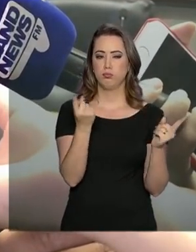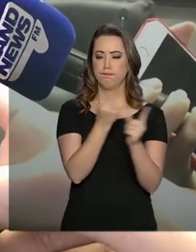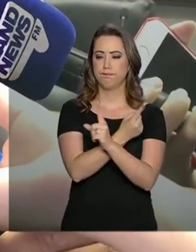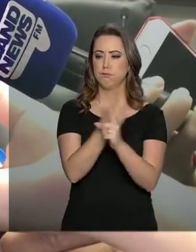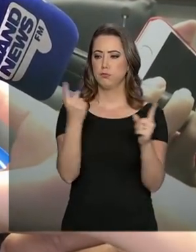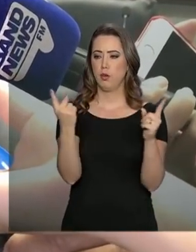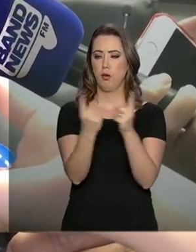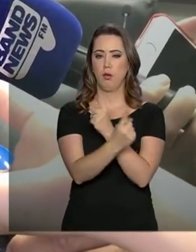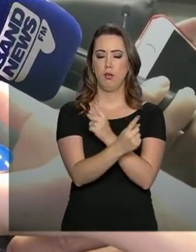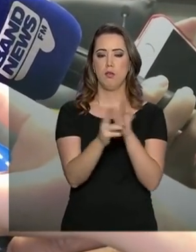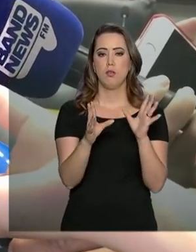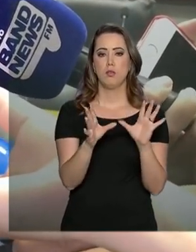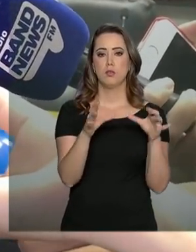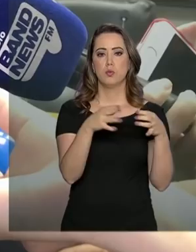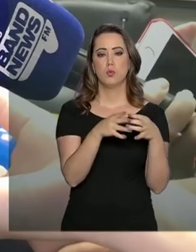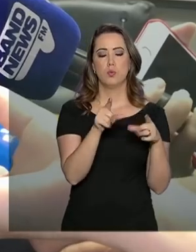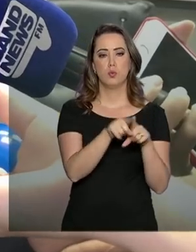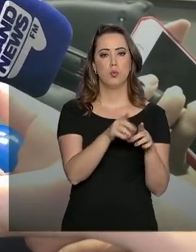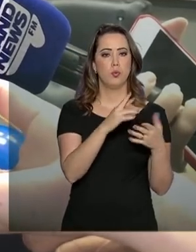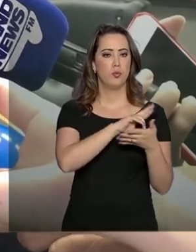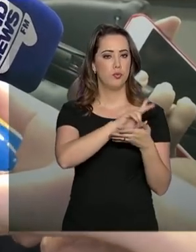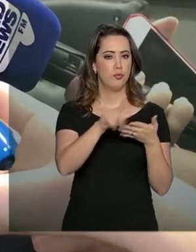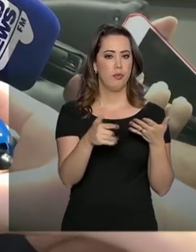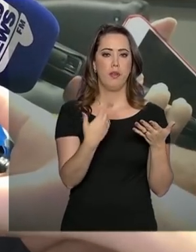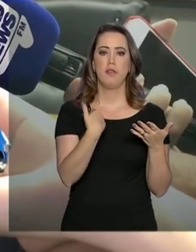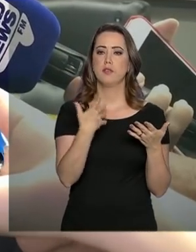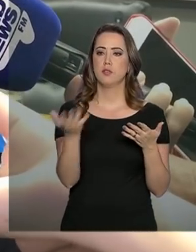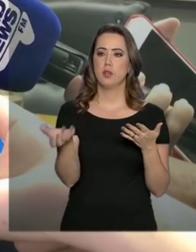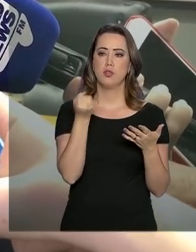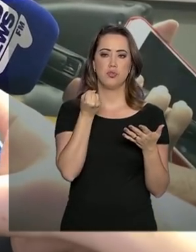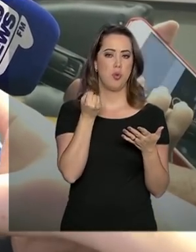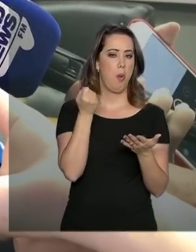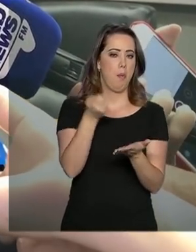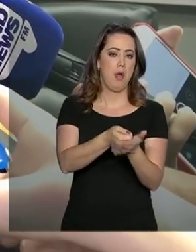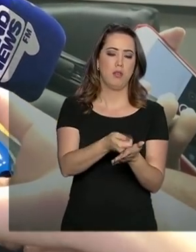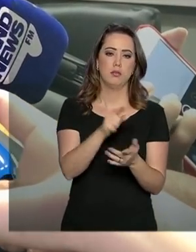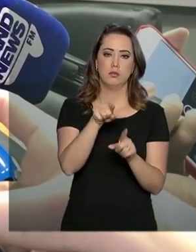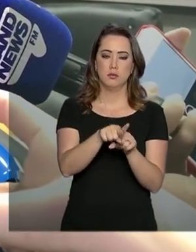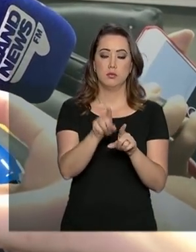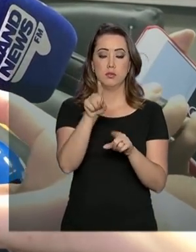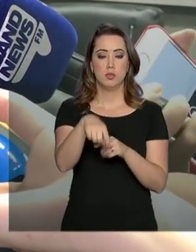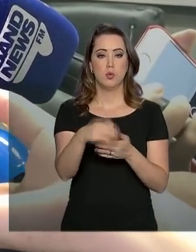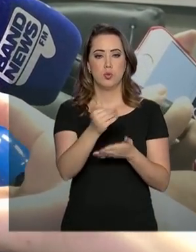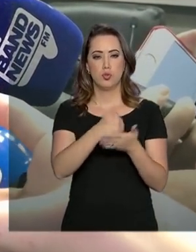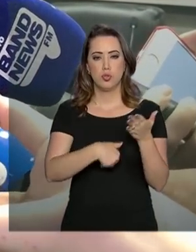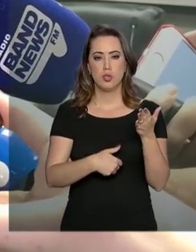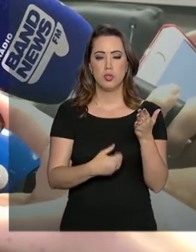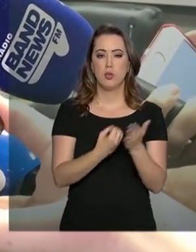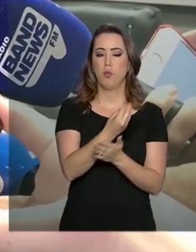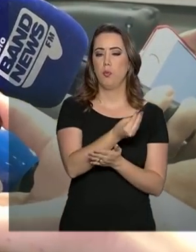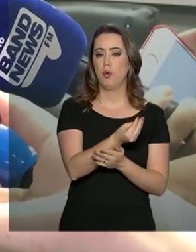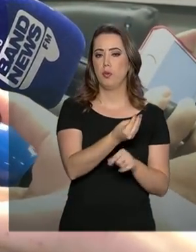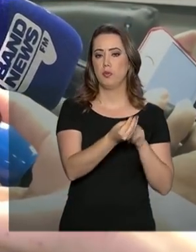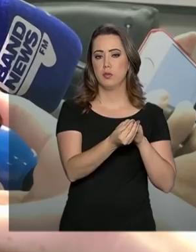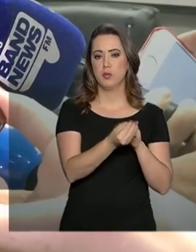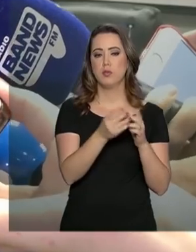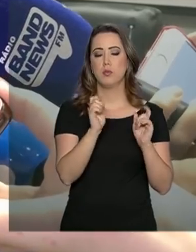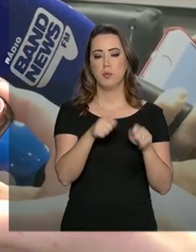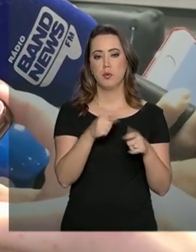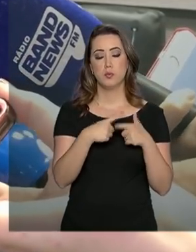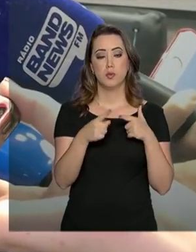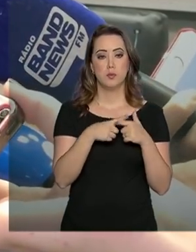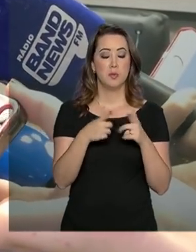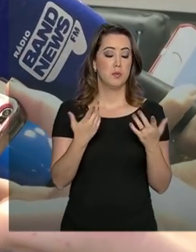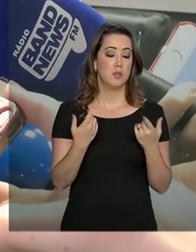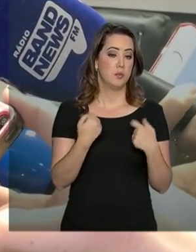de fontes pagadoras ou de fontes recebedoras de rendimentos e deduções. Esse pode cair na malha,